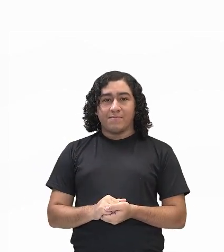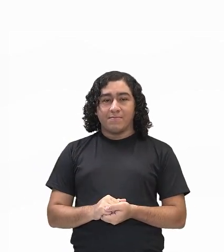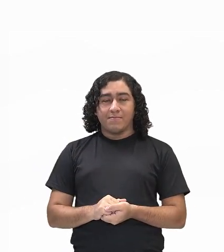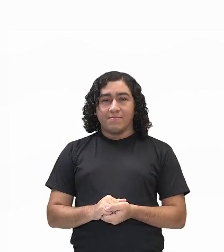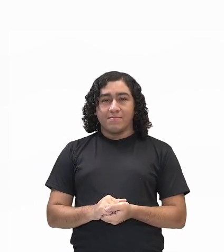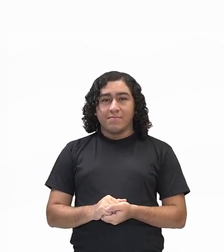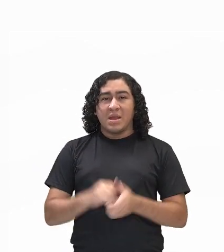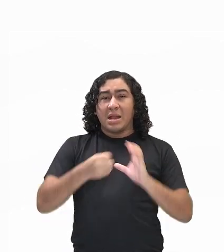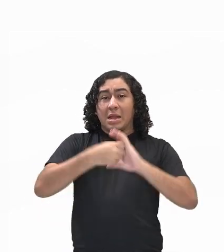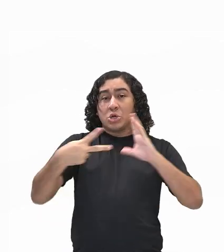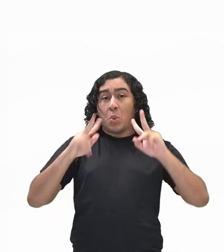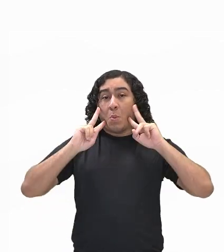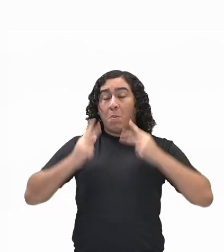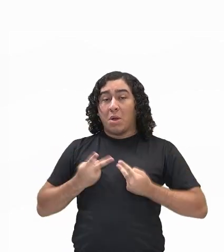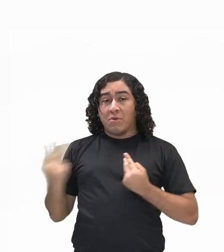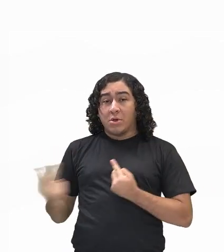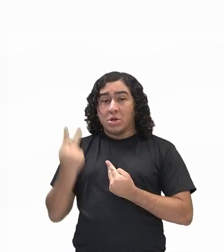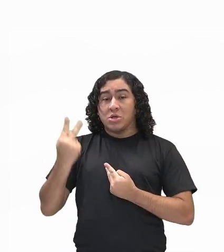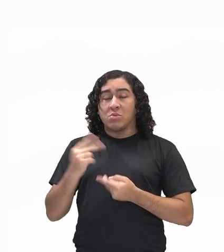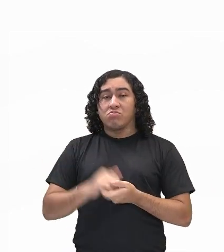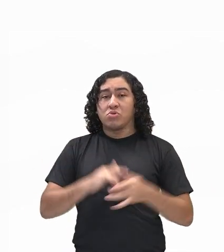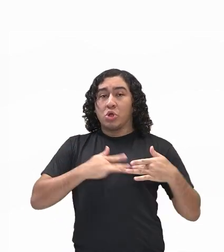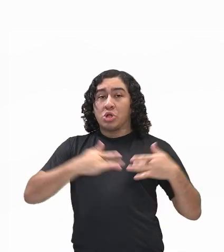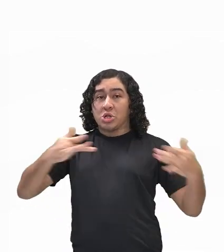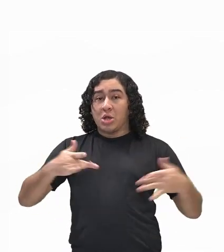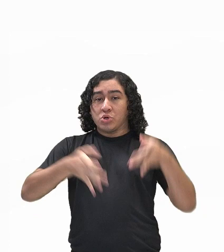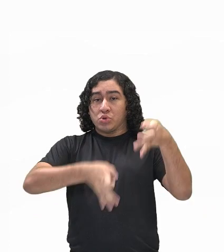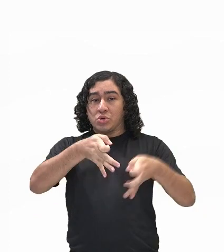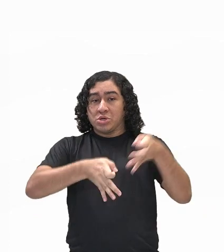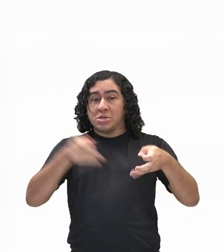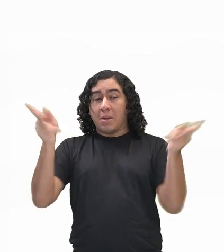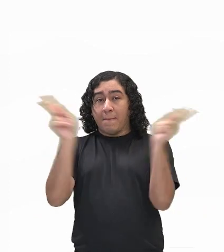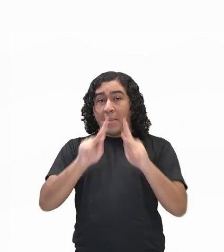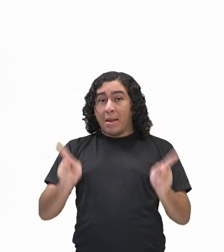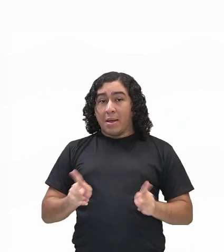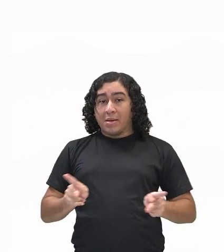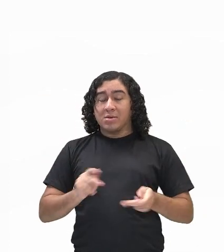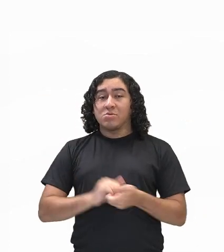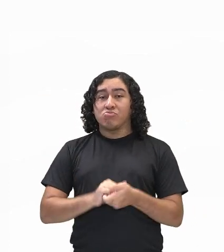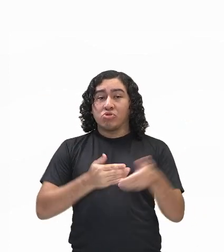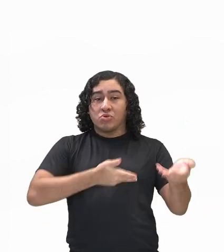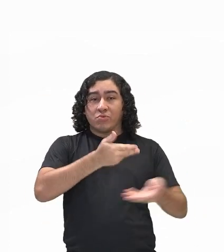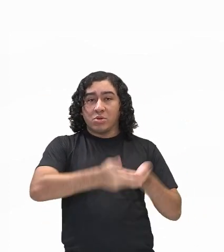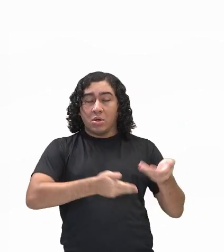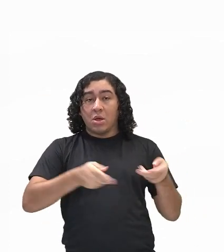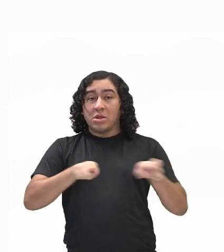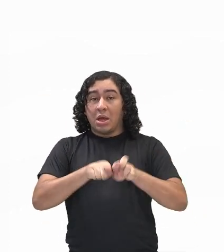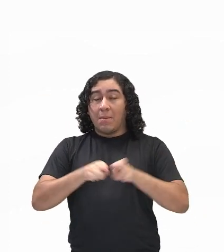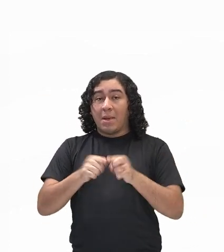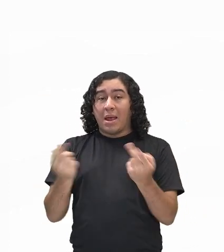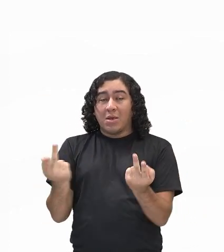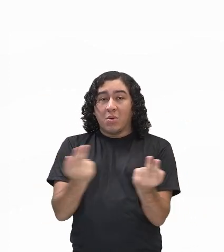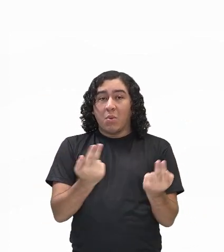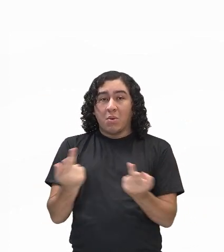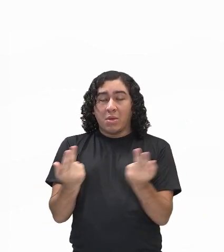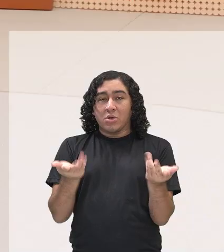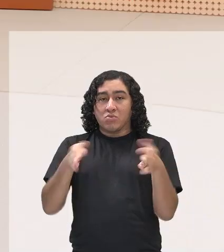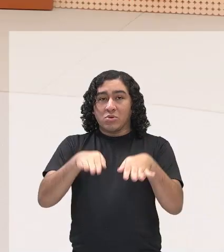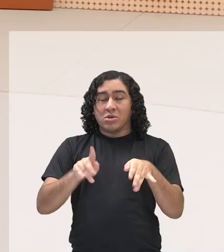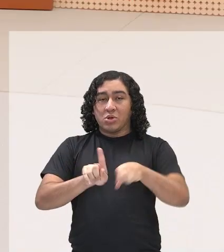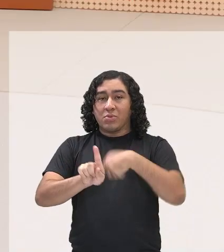a solidariedade, a justiça, a paz, a partilha e a equidade